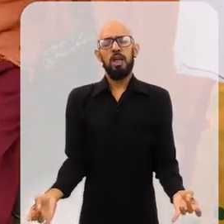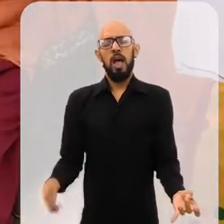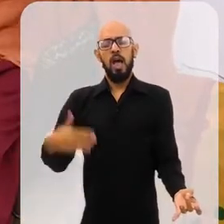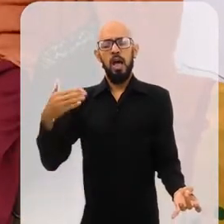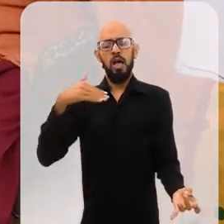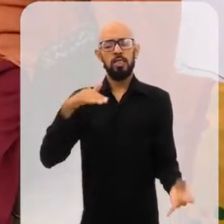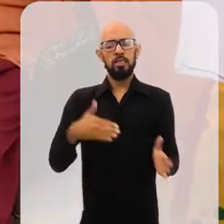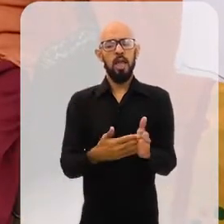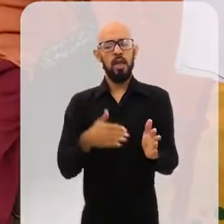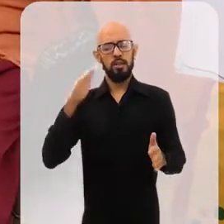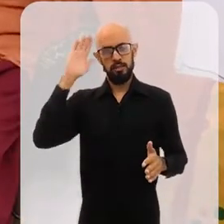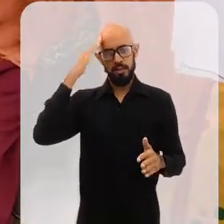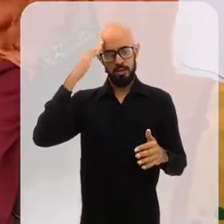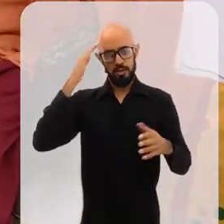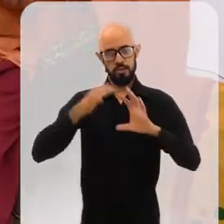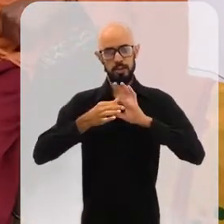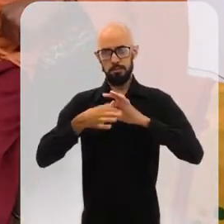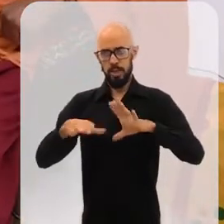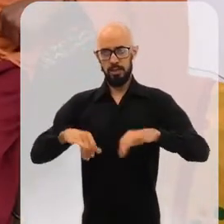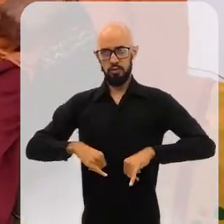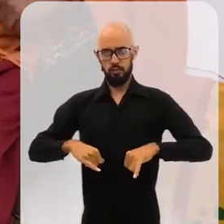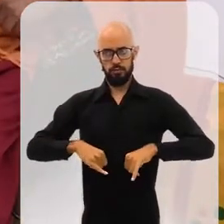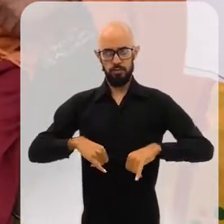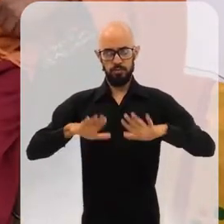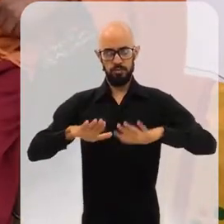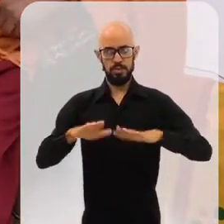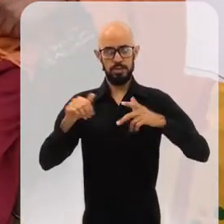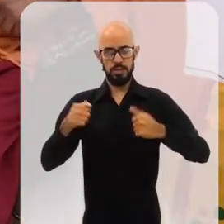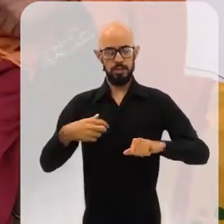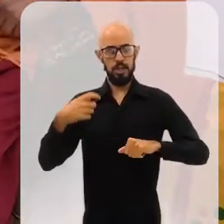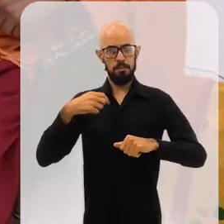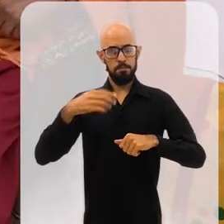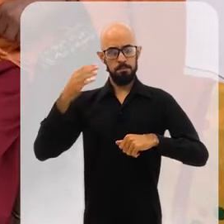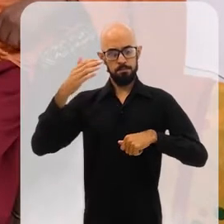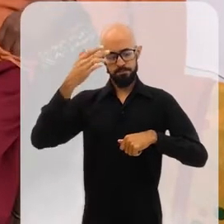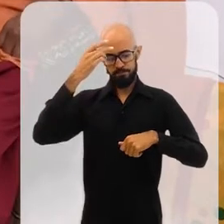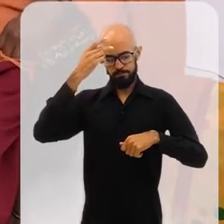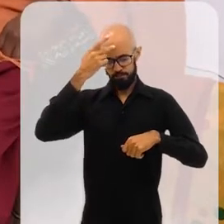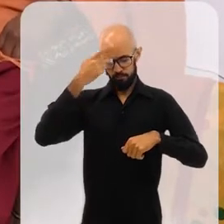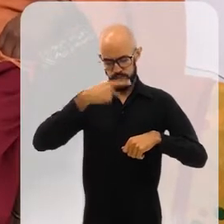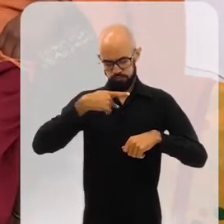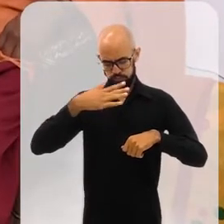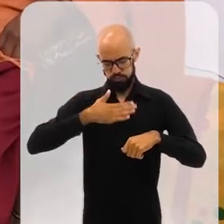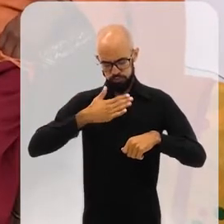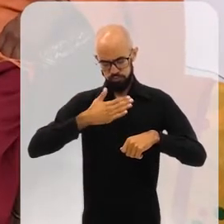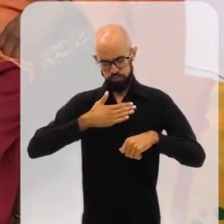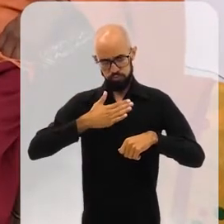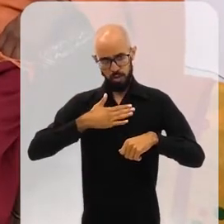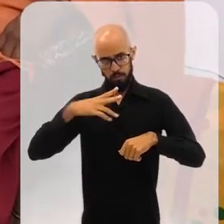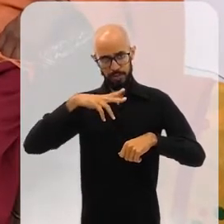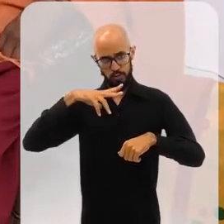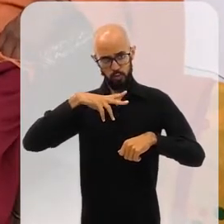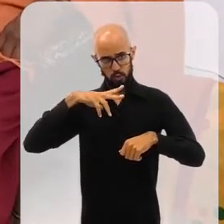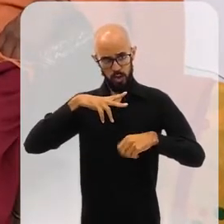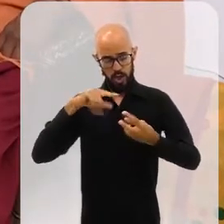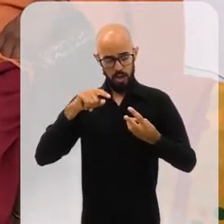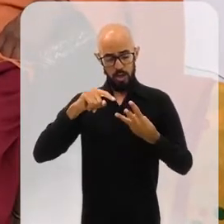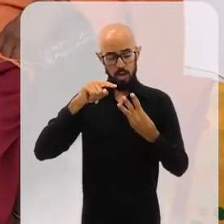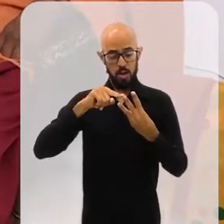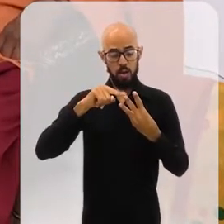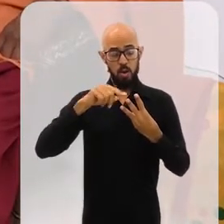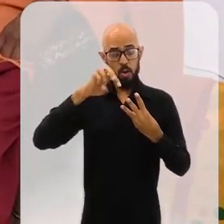ele compreende isso e se liberta do sofrimento. Mas ele está pensando no próprio, na própria condição dele, pessoal. Já